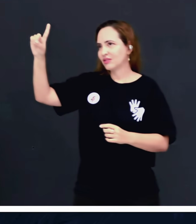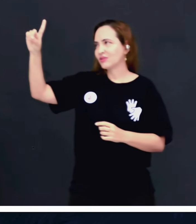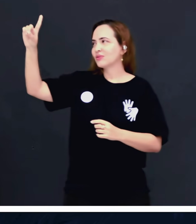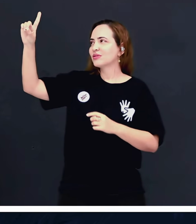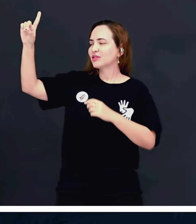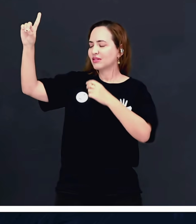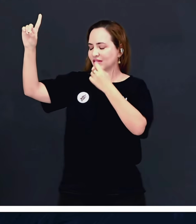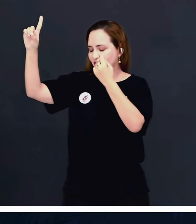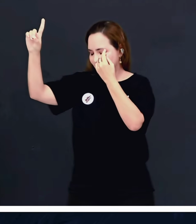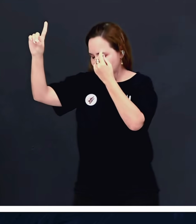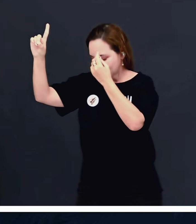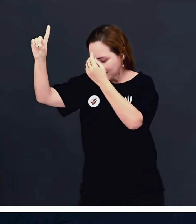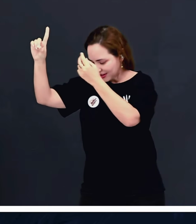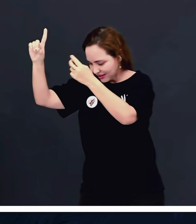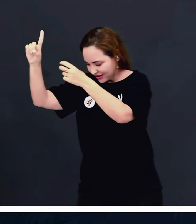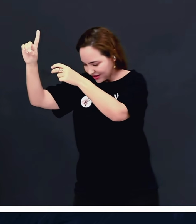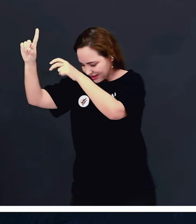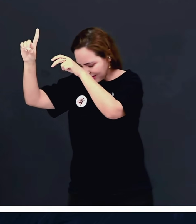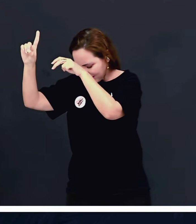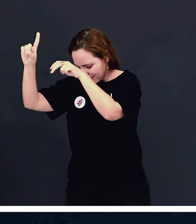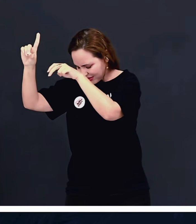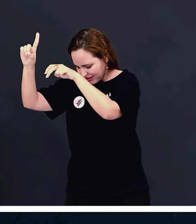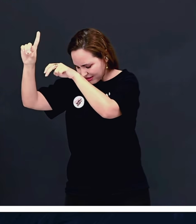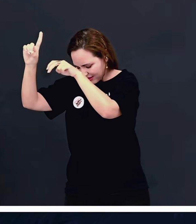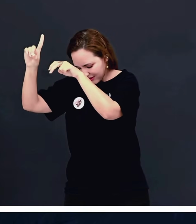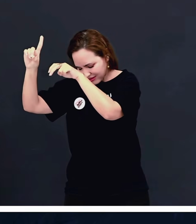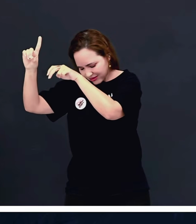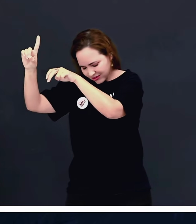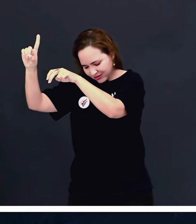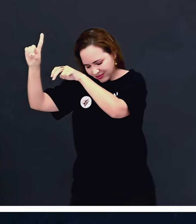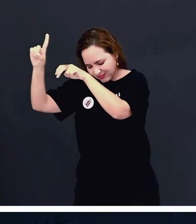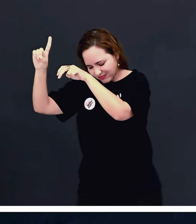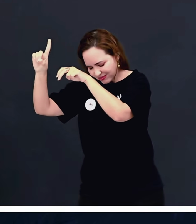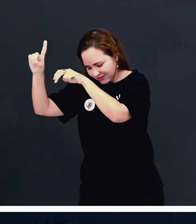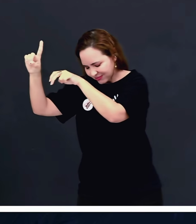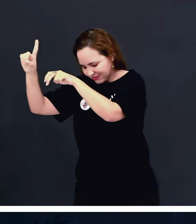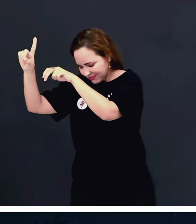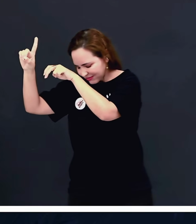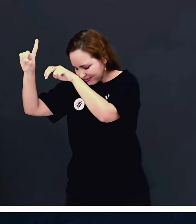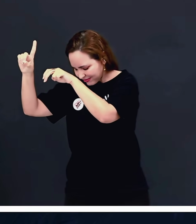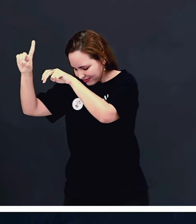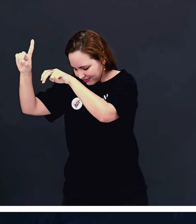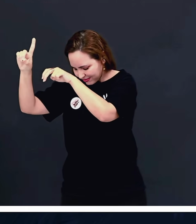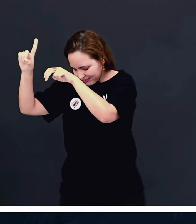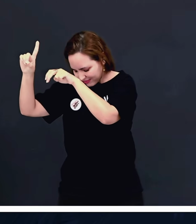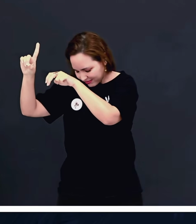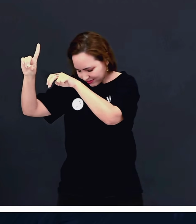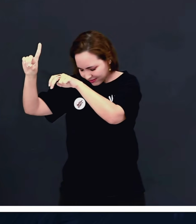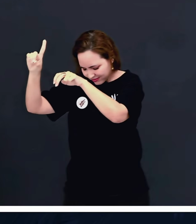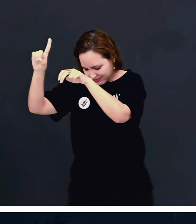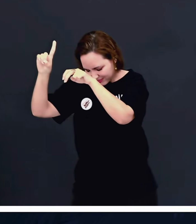Por isso diante dele nos prostramos.